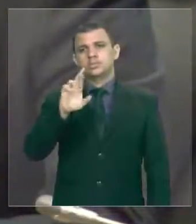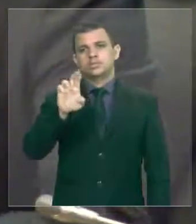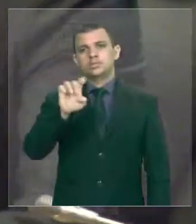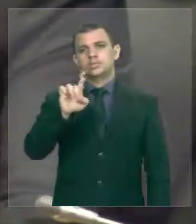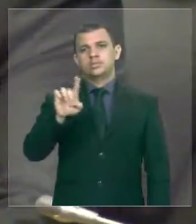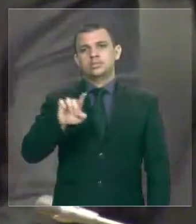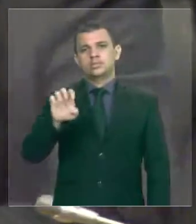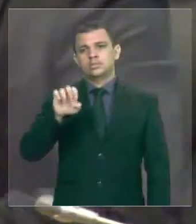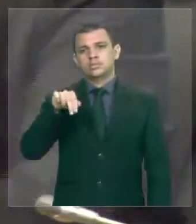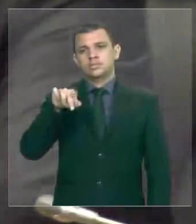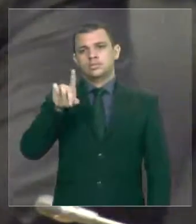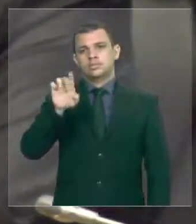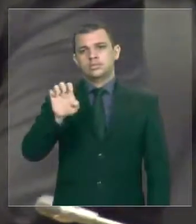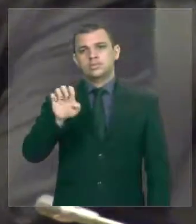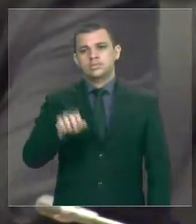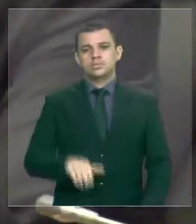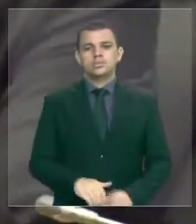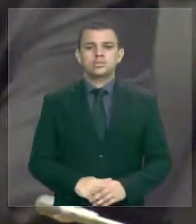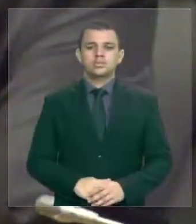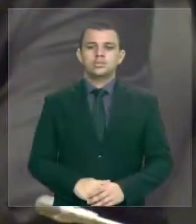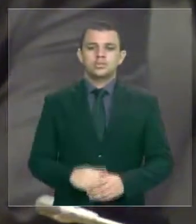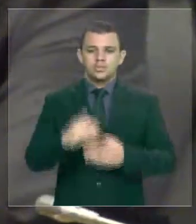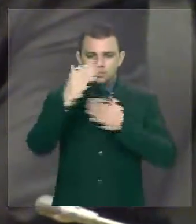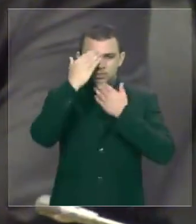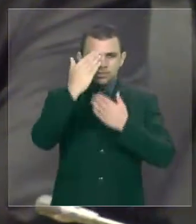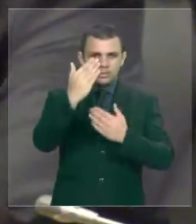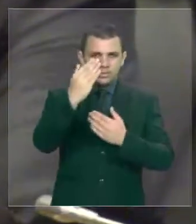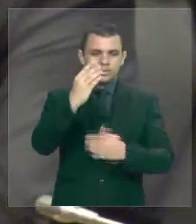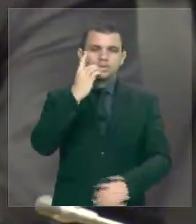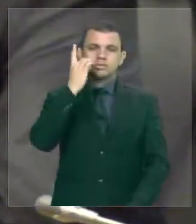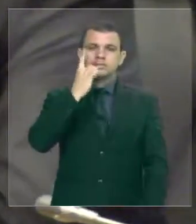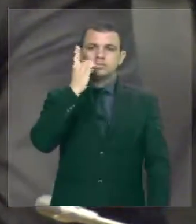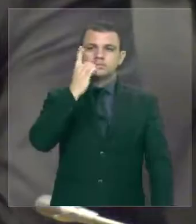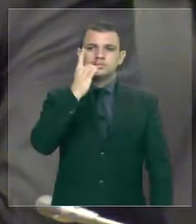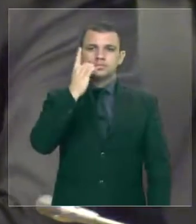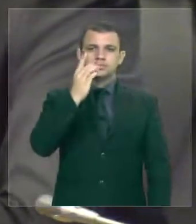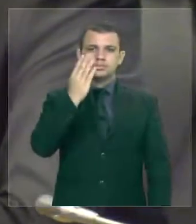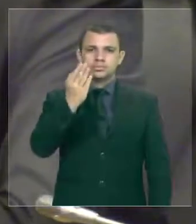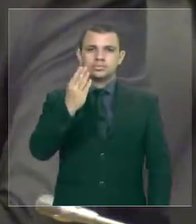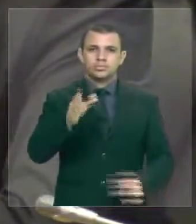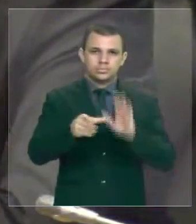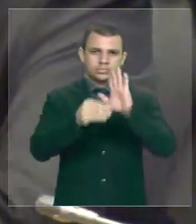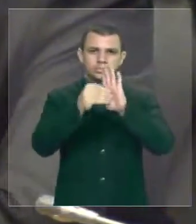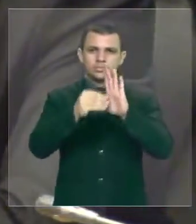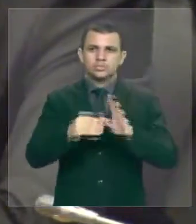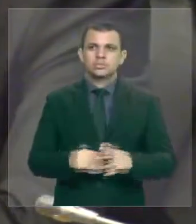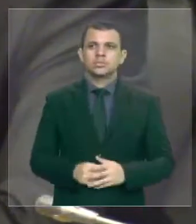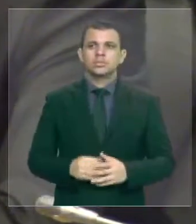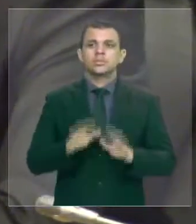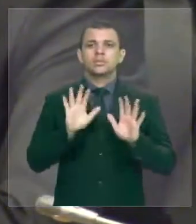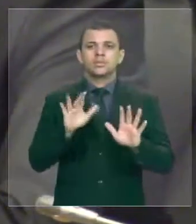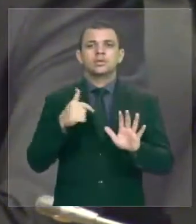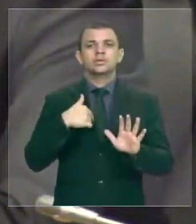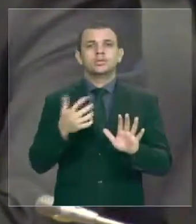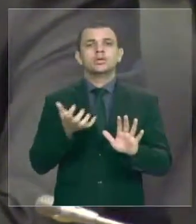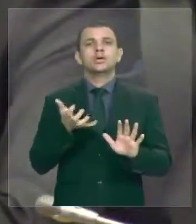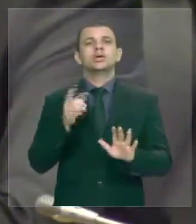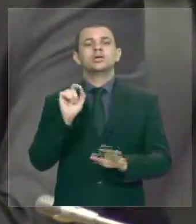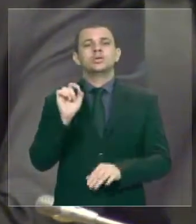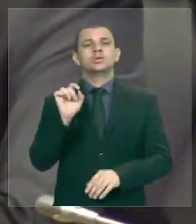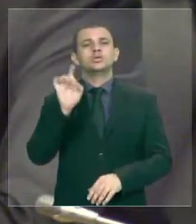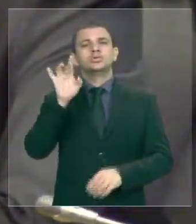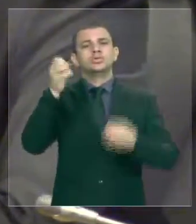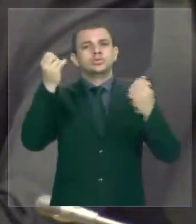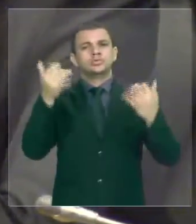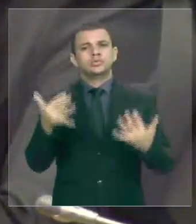Muito obrigado, deputado Edivaldo Holanda, pela parte. Mas eu queria só comentar aqui,